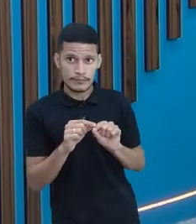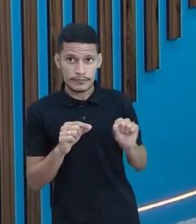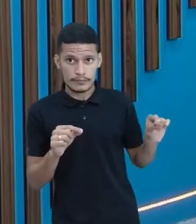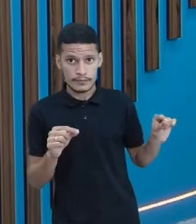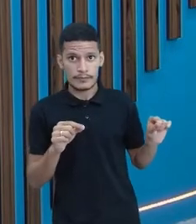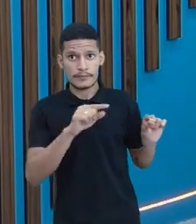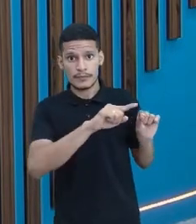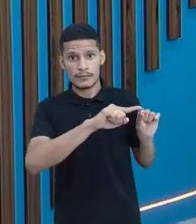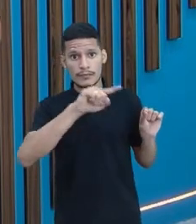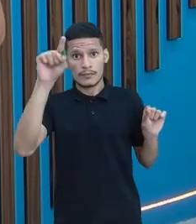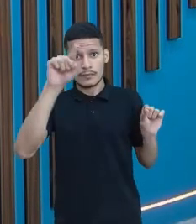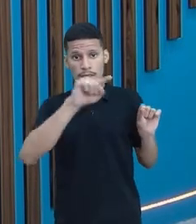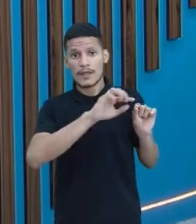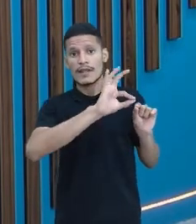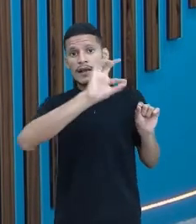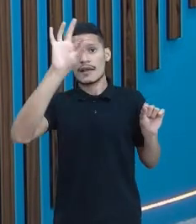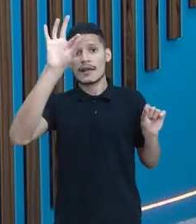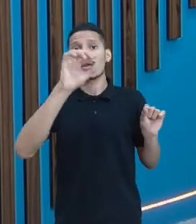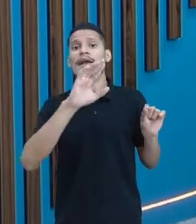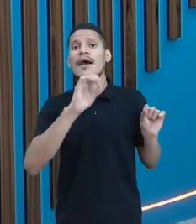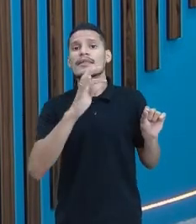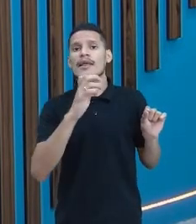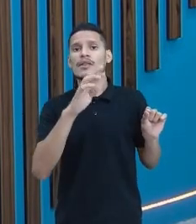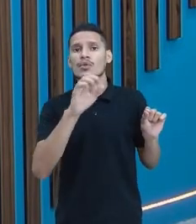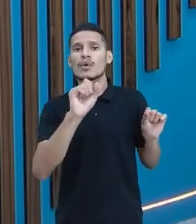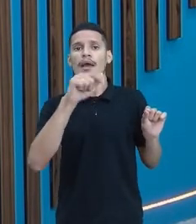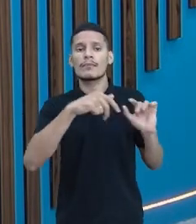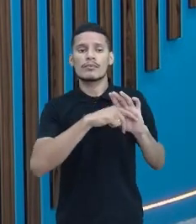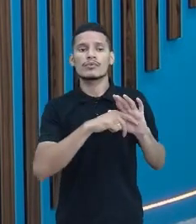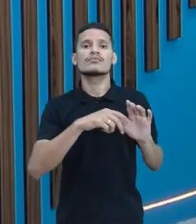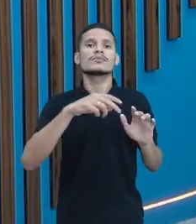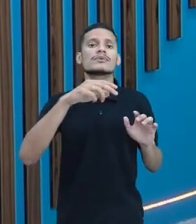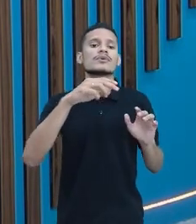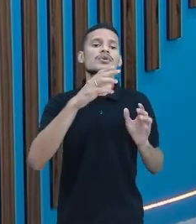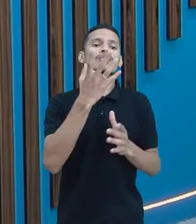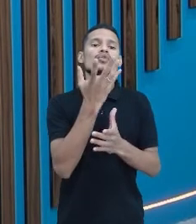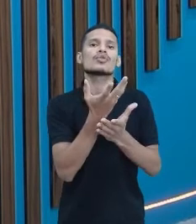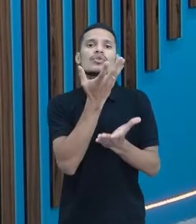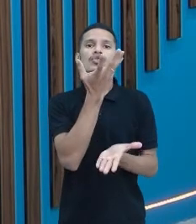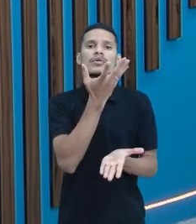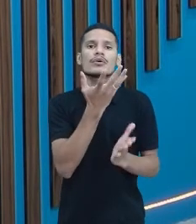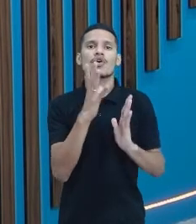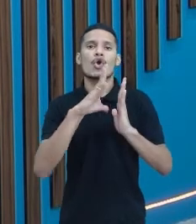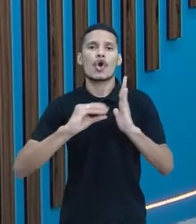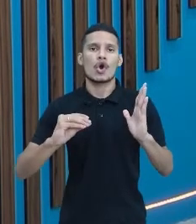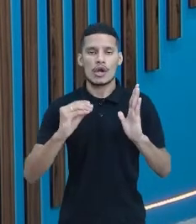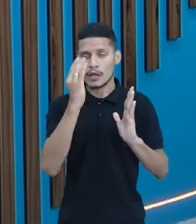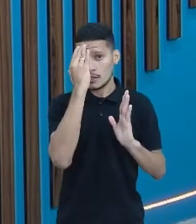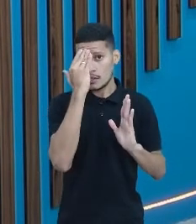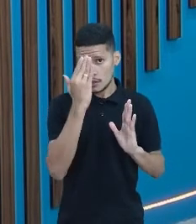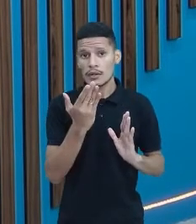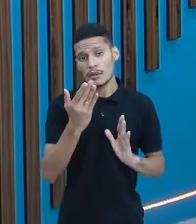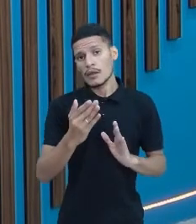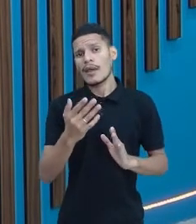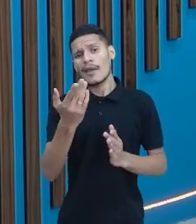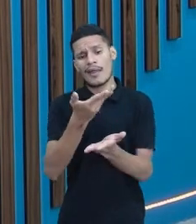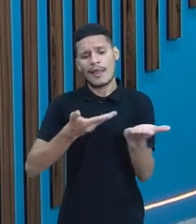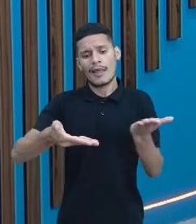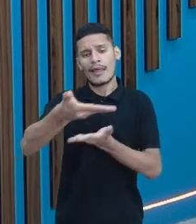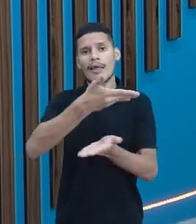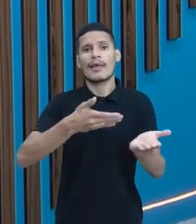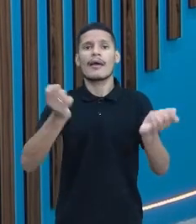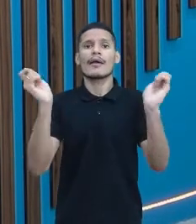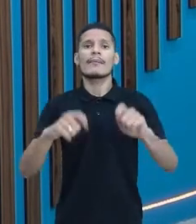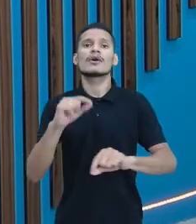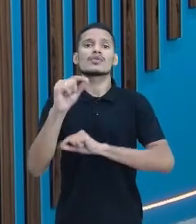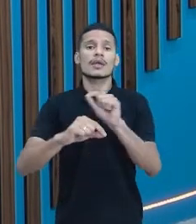a sombra desse cateto ali. Então, a primeira relação que a gente vai estabelecer aqui é justamente essa. A medida do